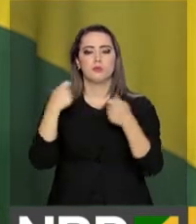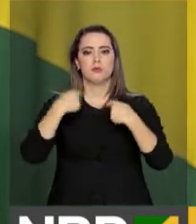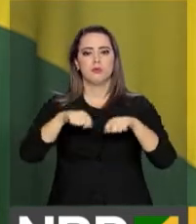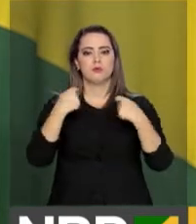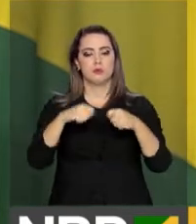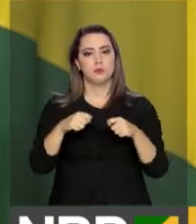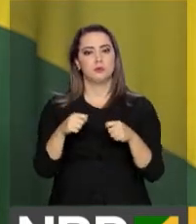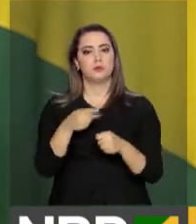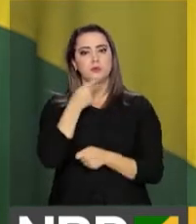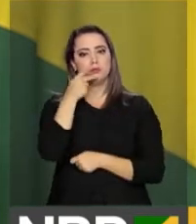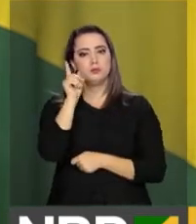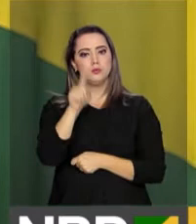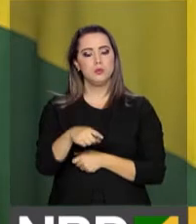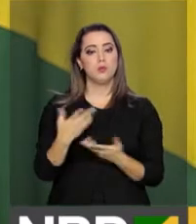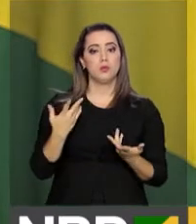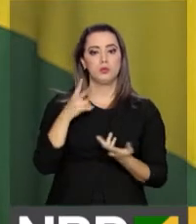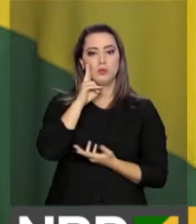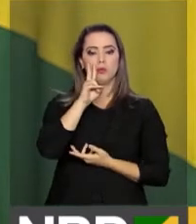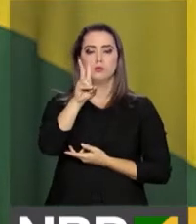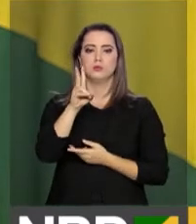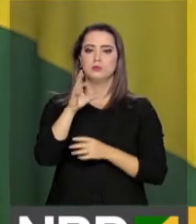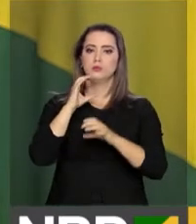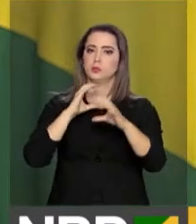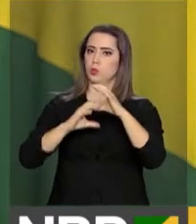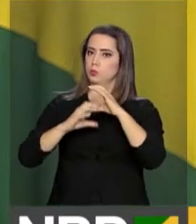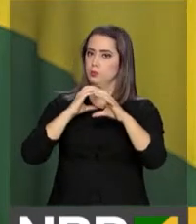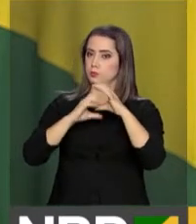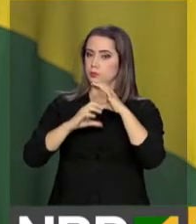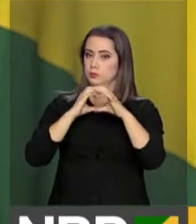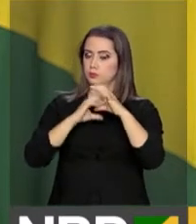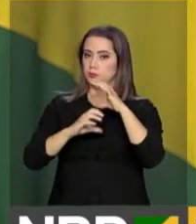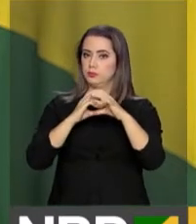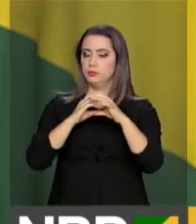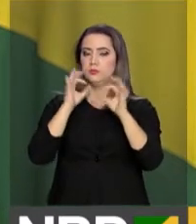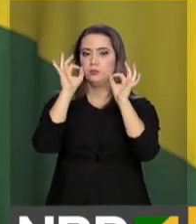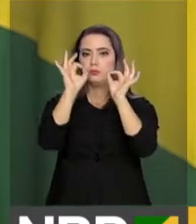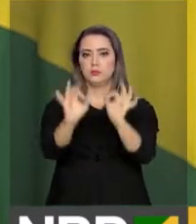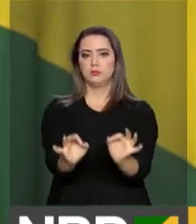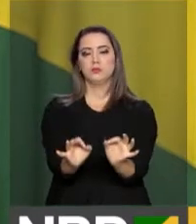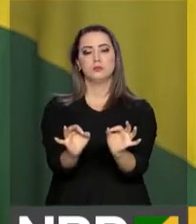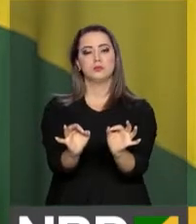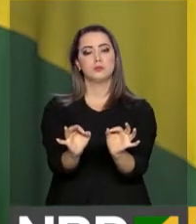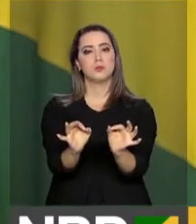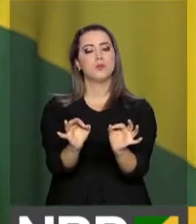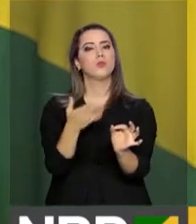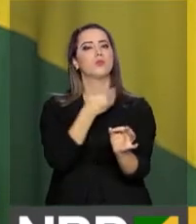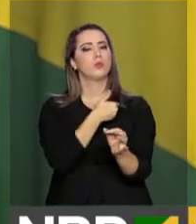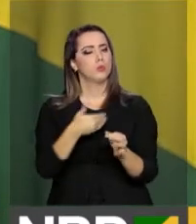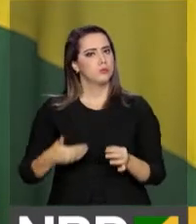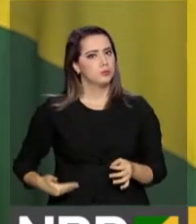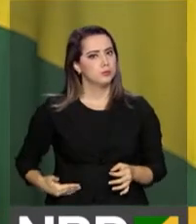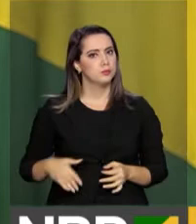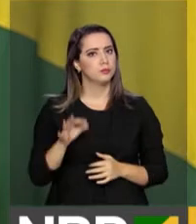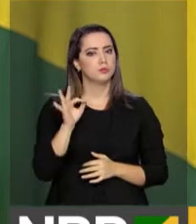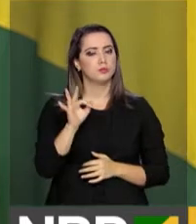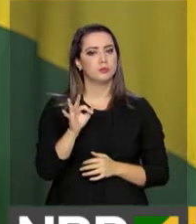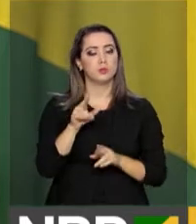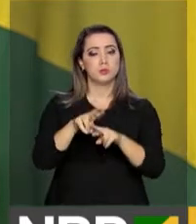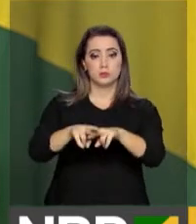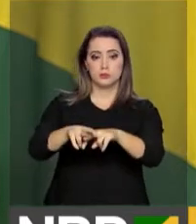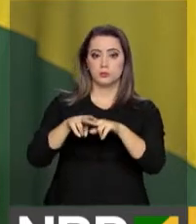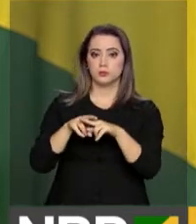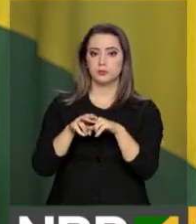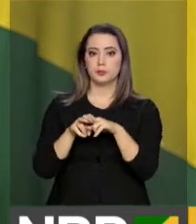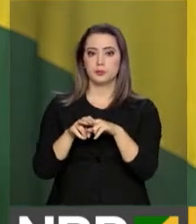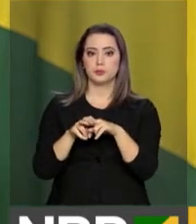registrar em face de uma comunicação muito adequado do governo por meio